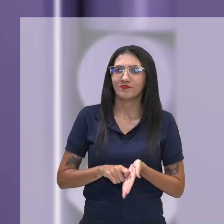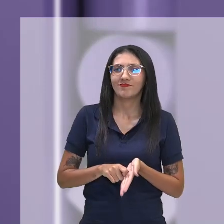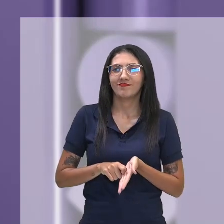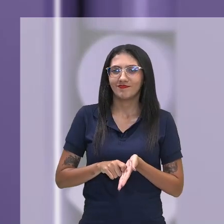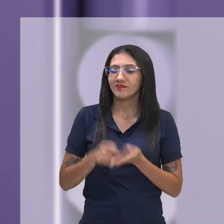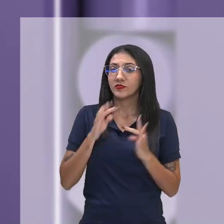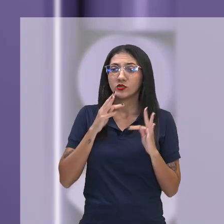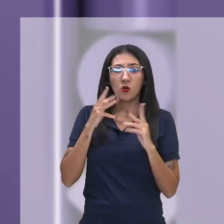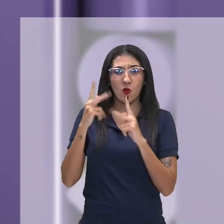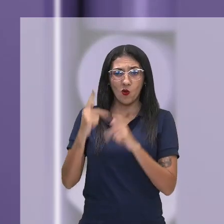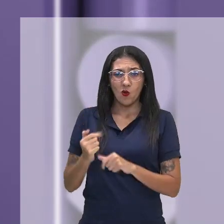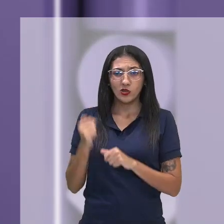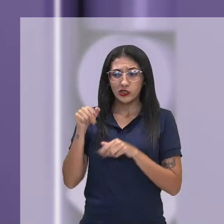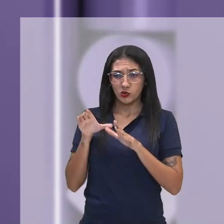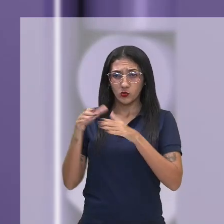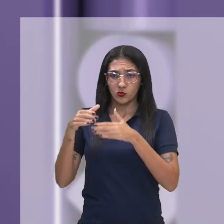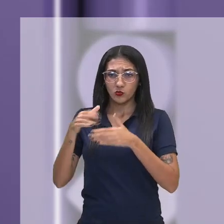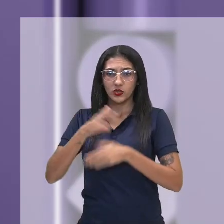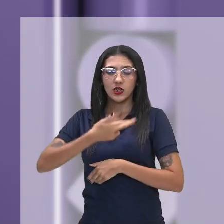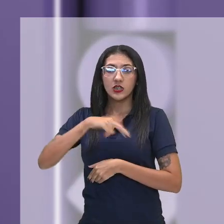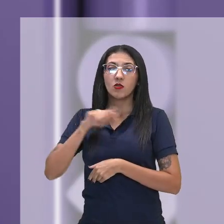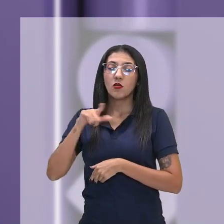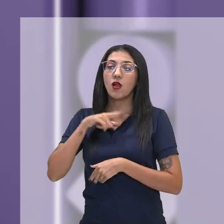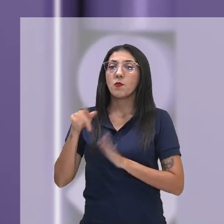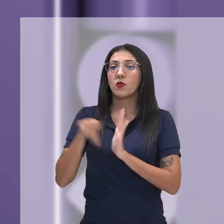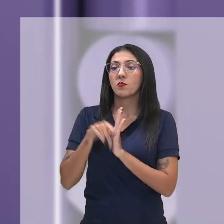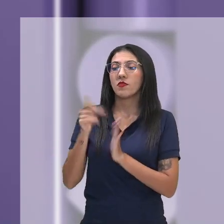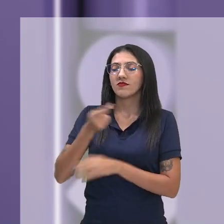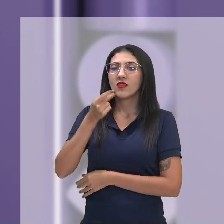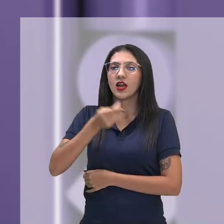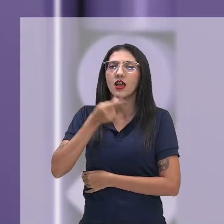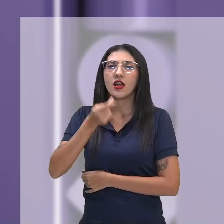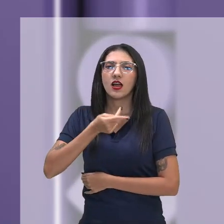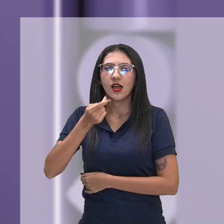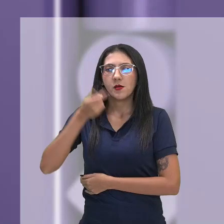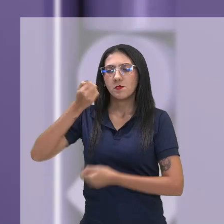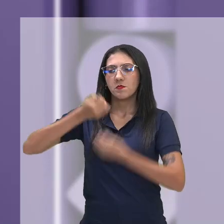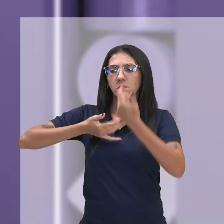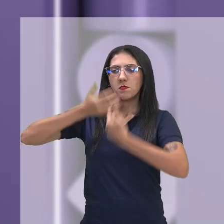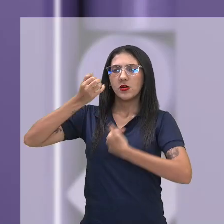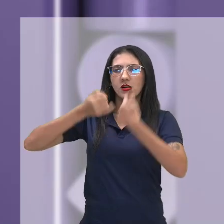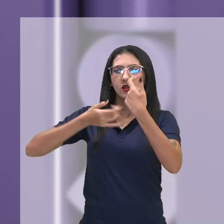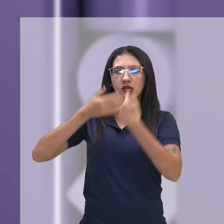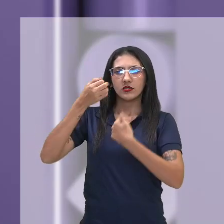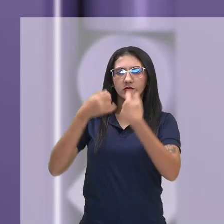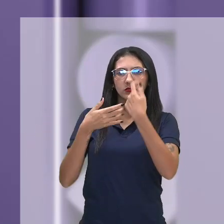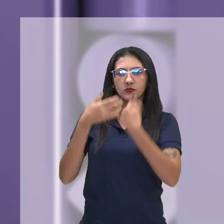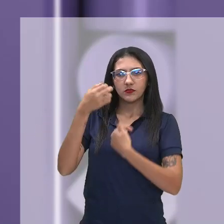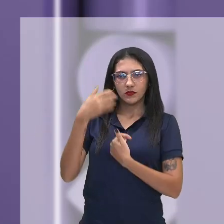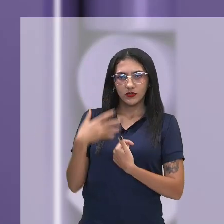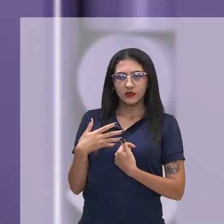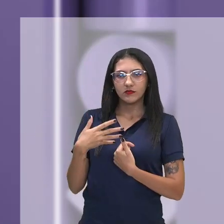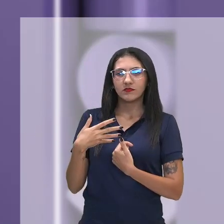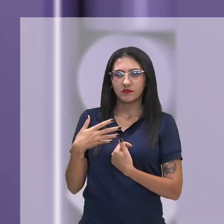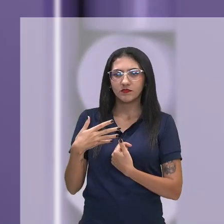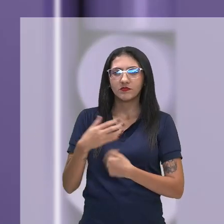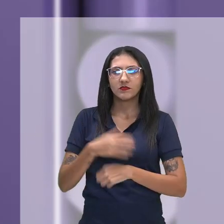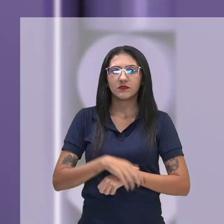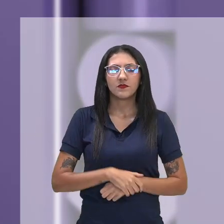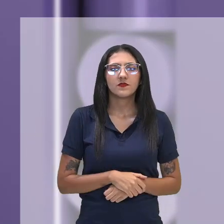ensinamento para esse grupo de religiões era feito pela fala, pela oralidade.